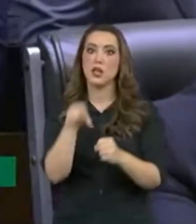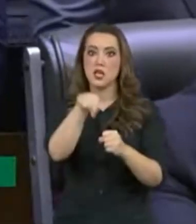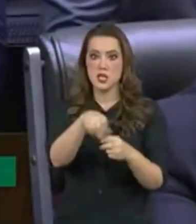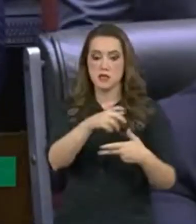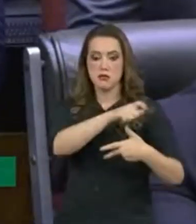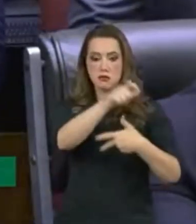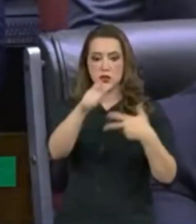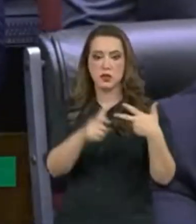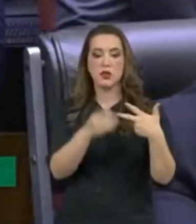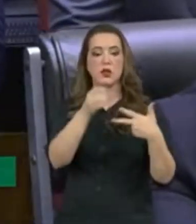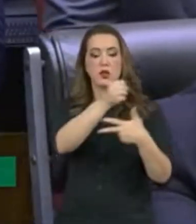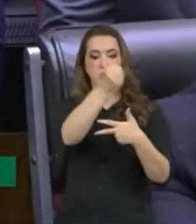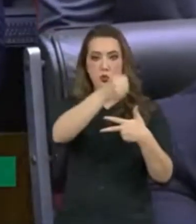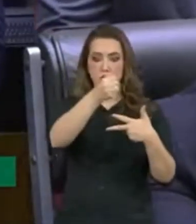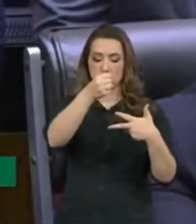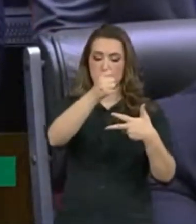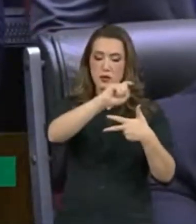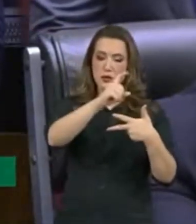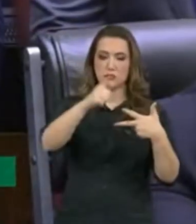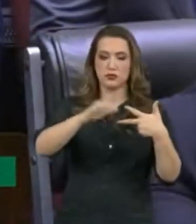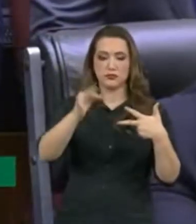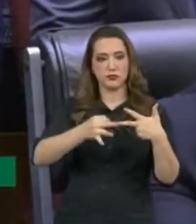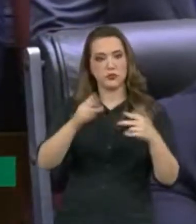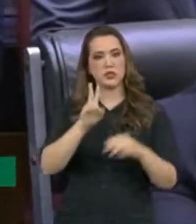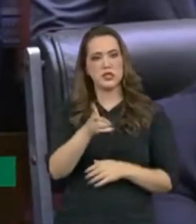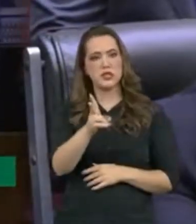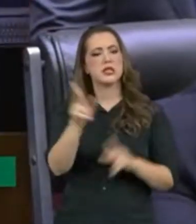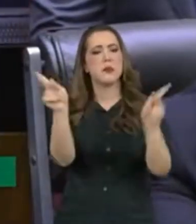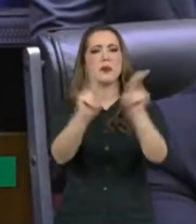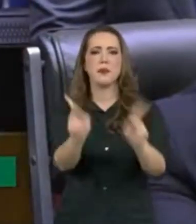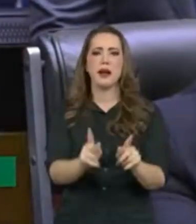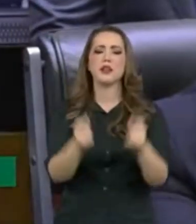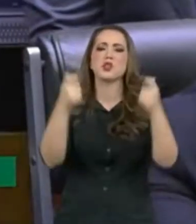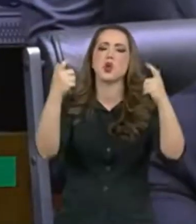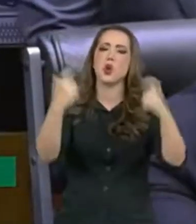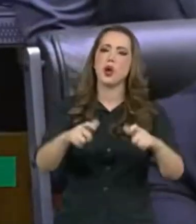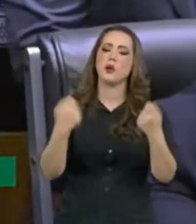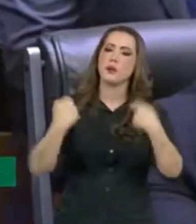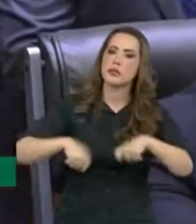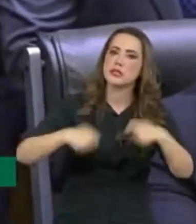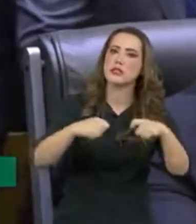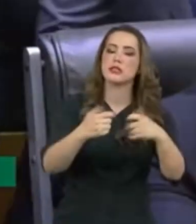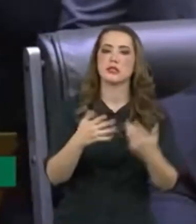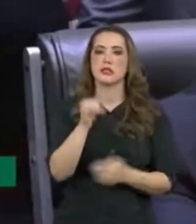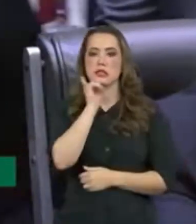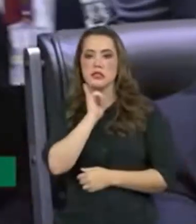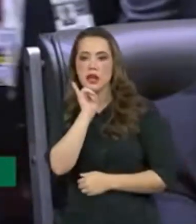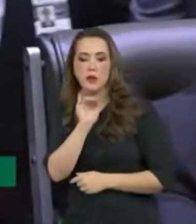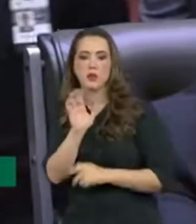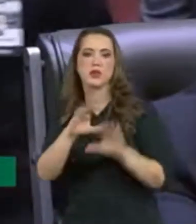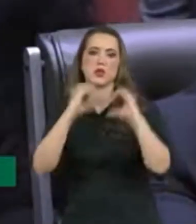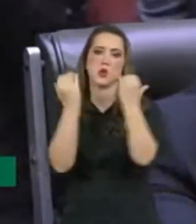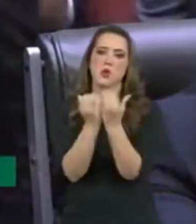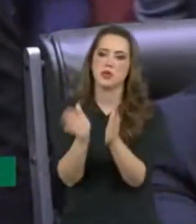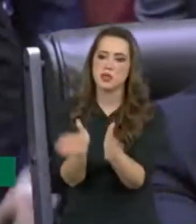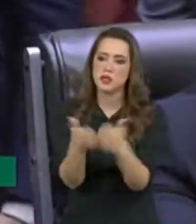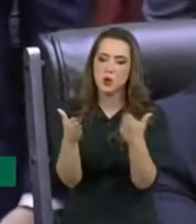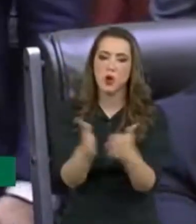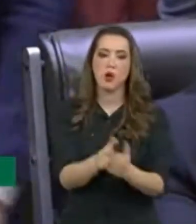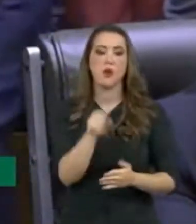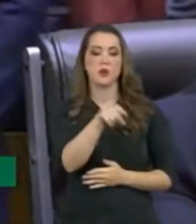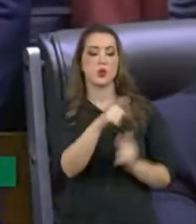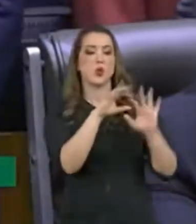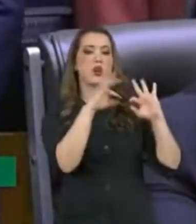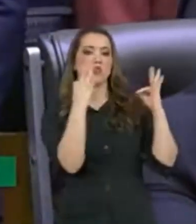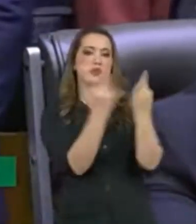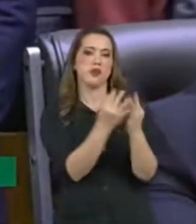federados no objetivo de promover a paz onde ela é mais urgente, nas comunidades pobres, no seio das famílias